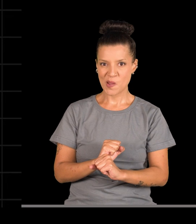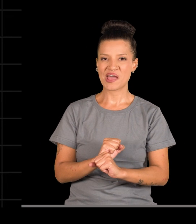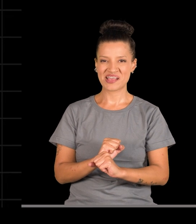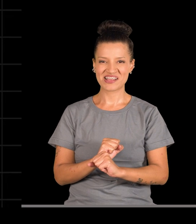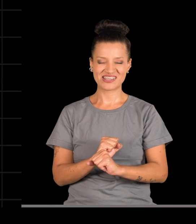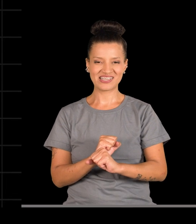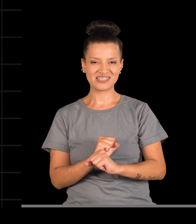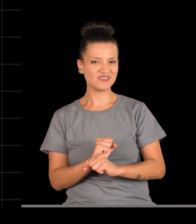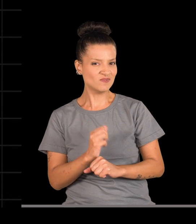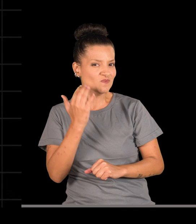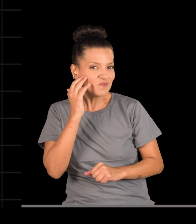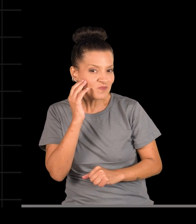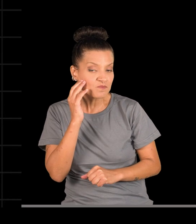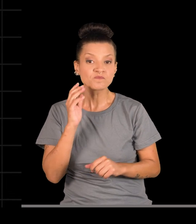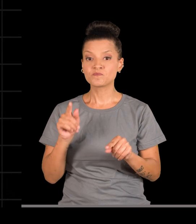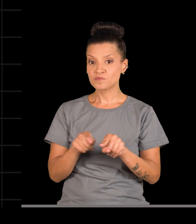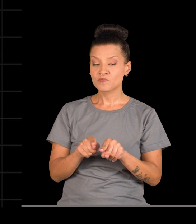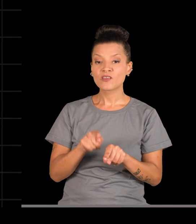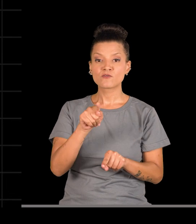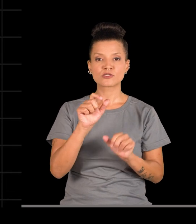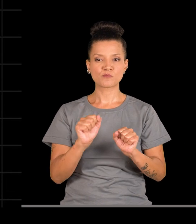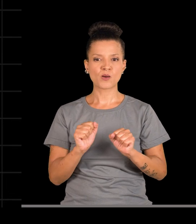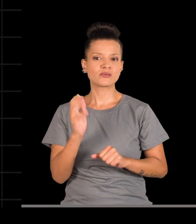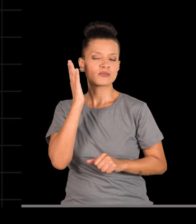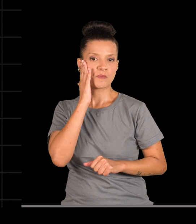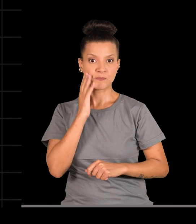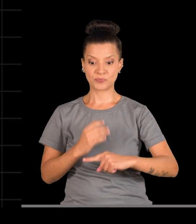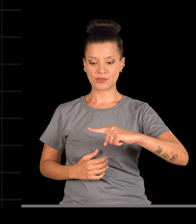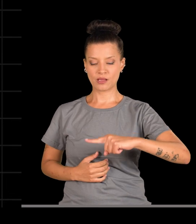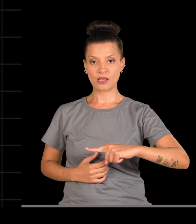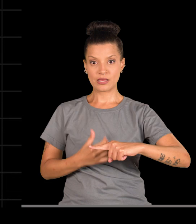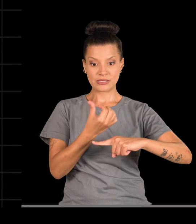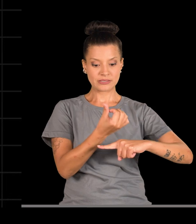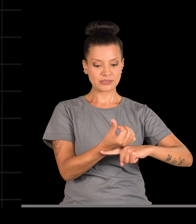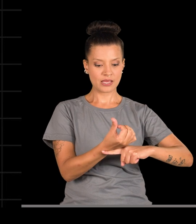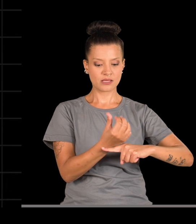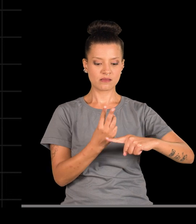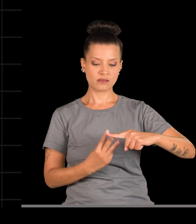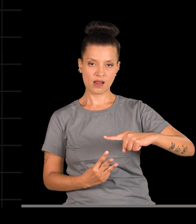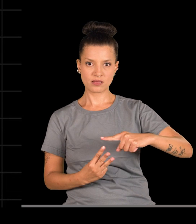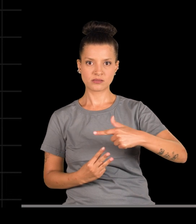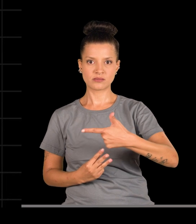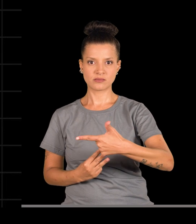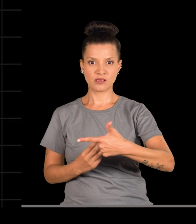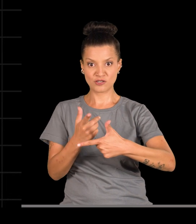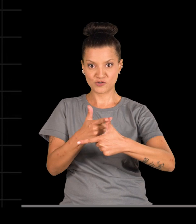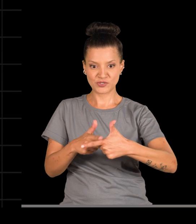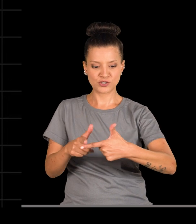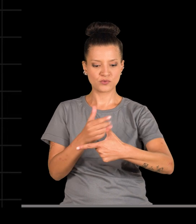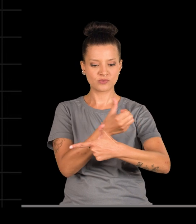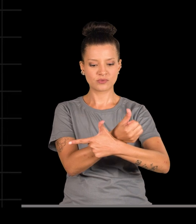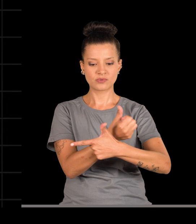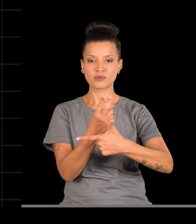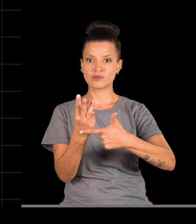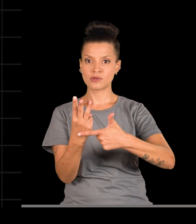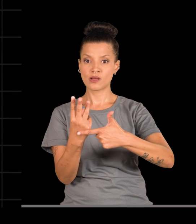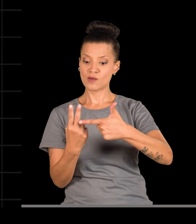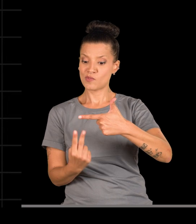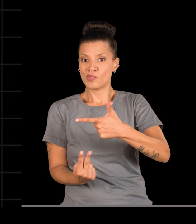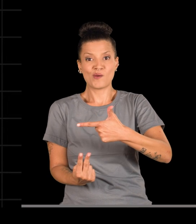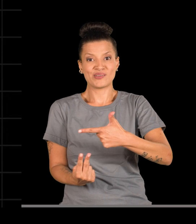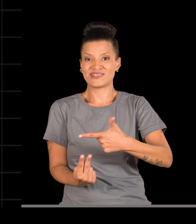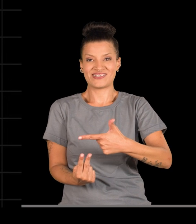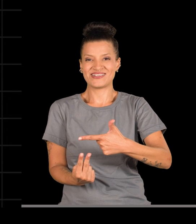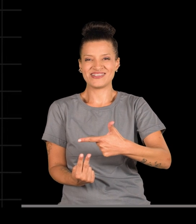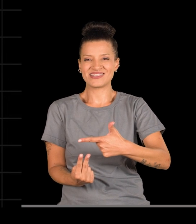peguei duas pizzas inteiras nesse exemplo, certo? E você percebe também que 6 dividido por 3, se eu efetuar a divisão, isso dá igual